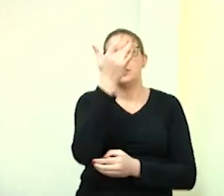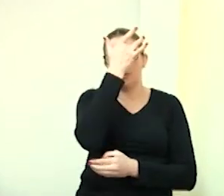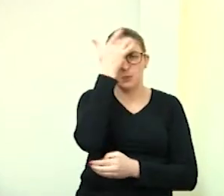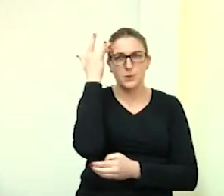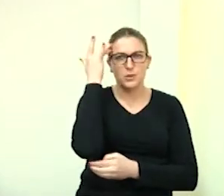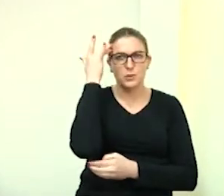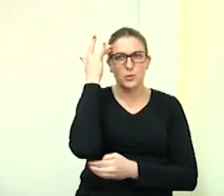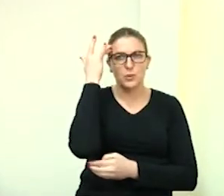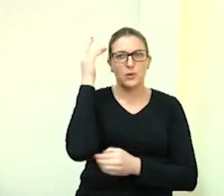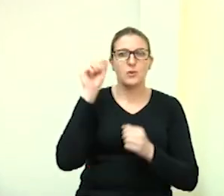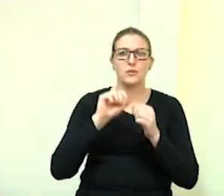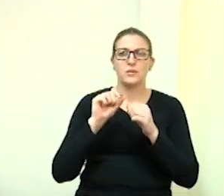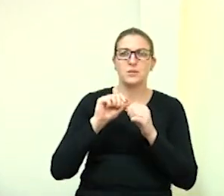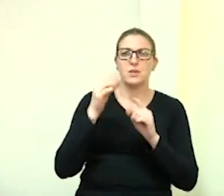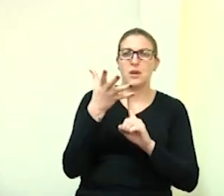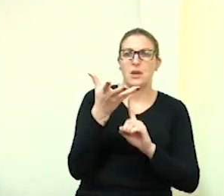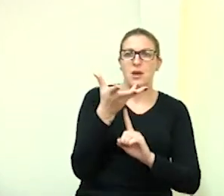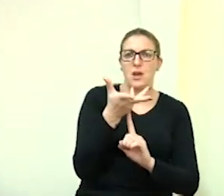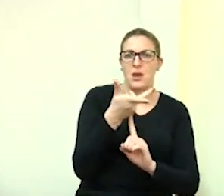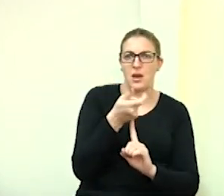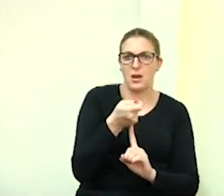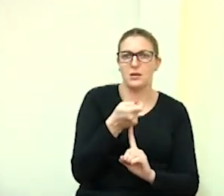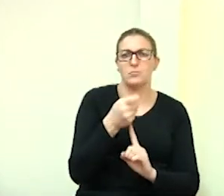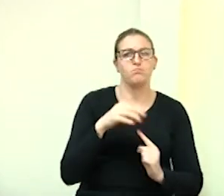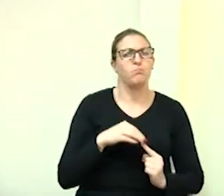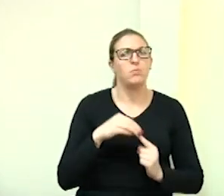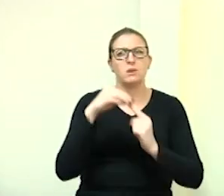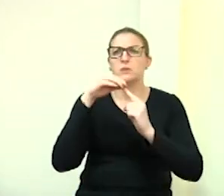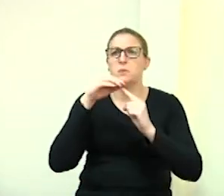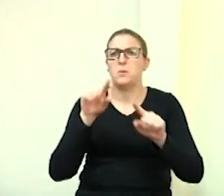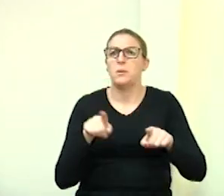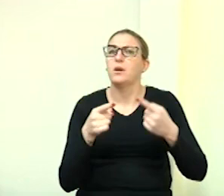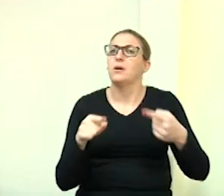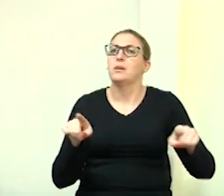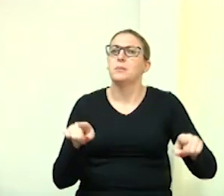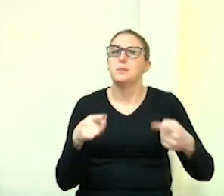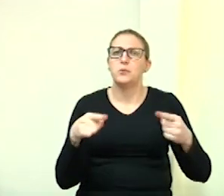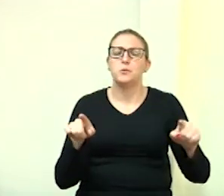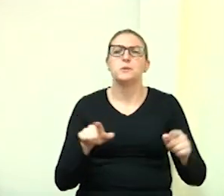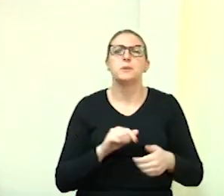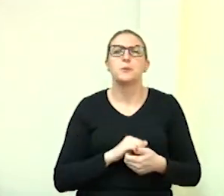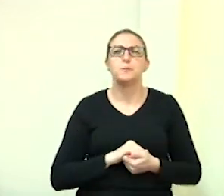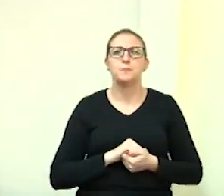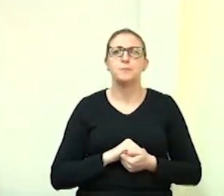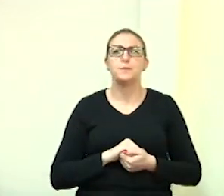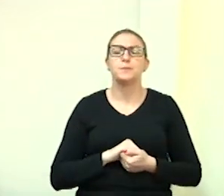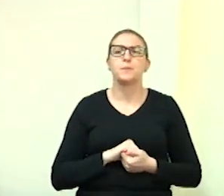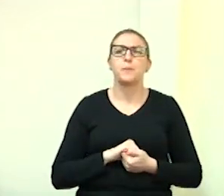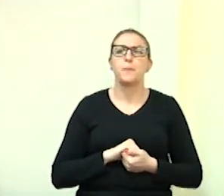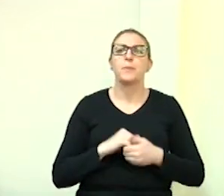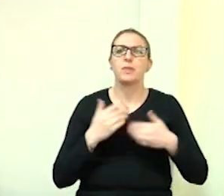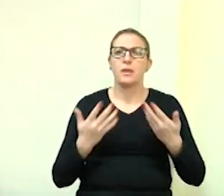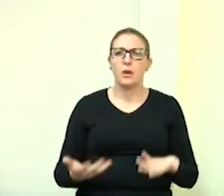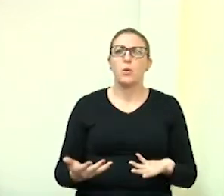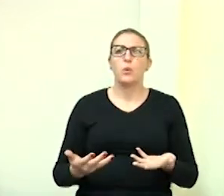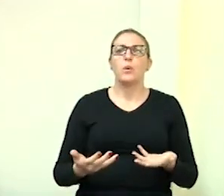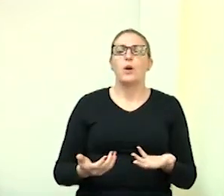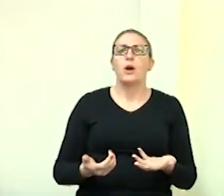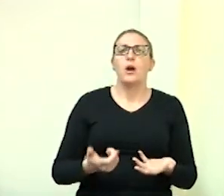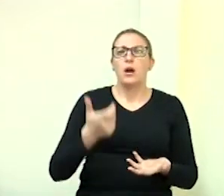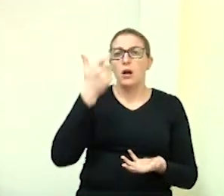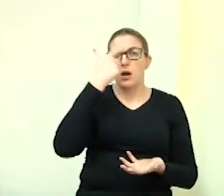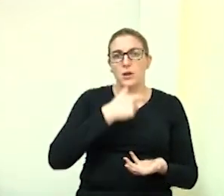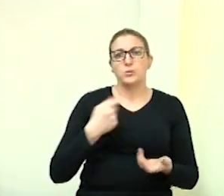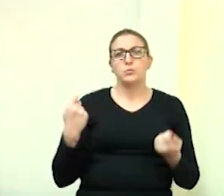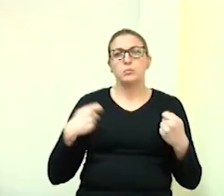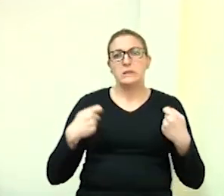arte praticar algum tipo de arte principalmente a música então eu acho que tem que